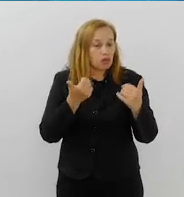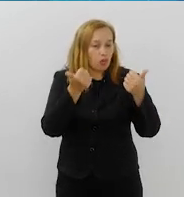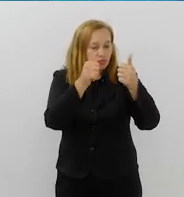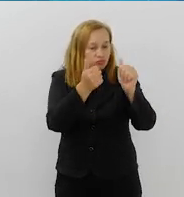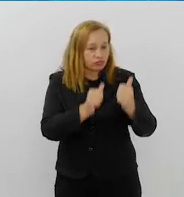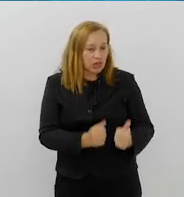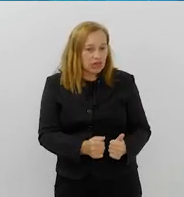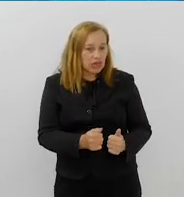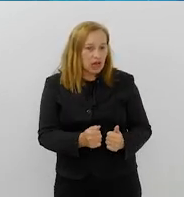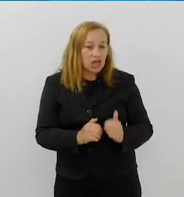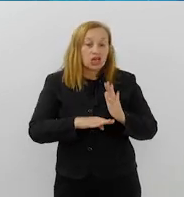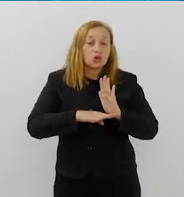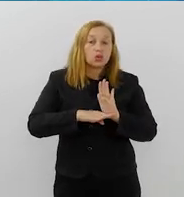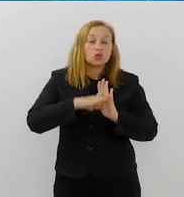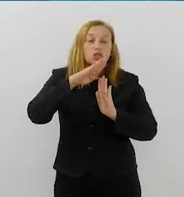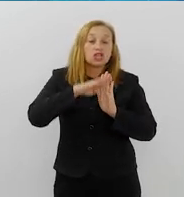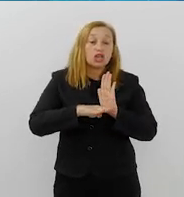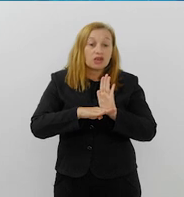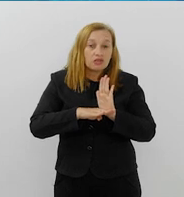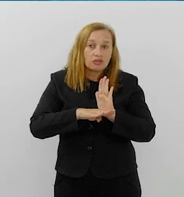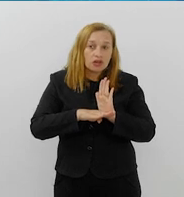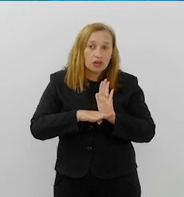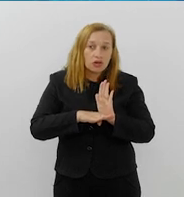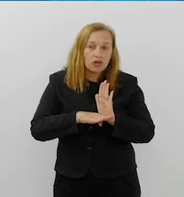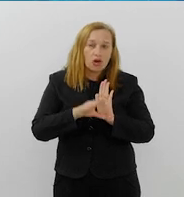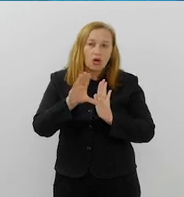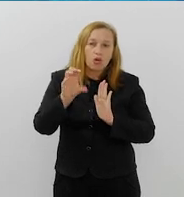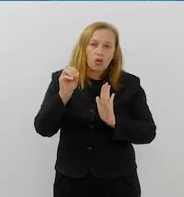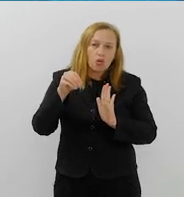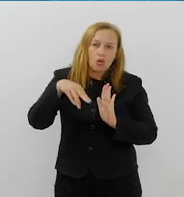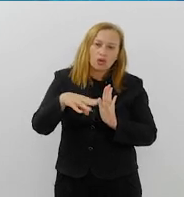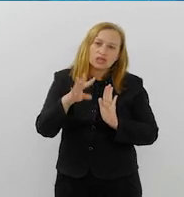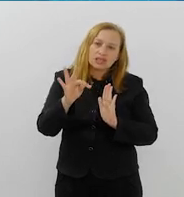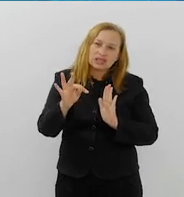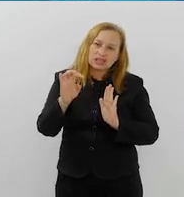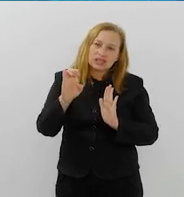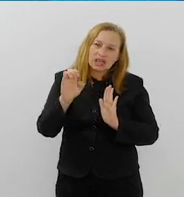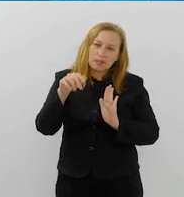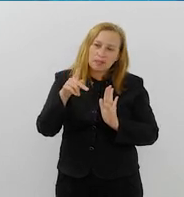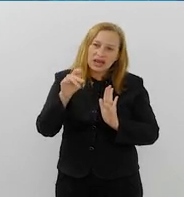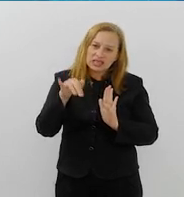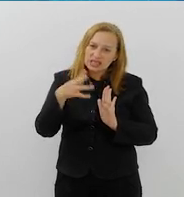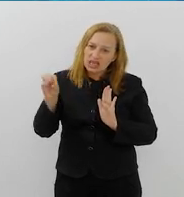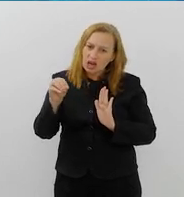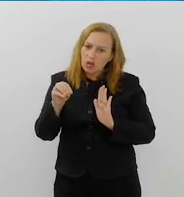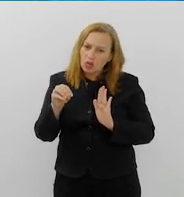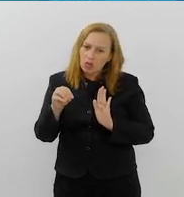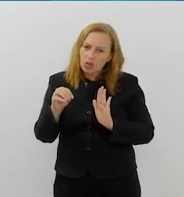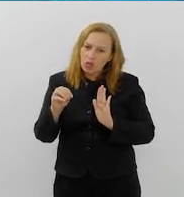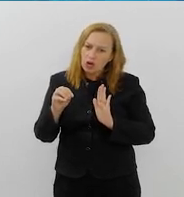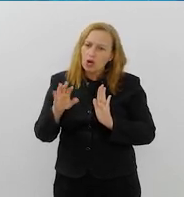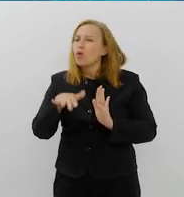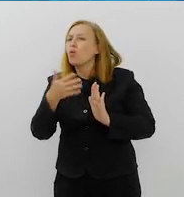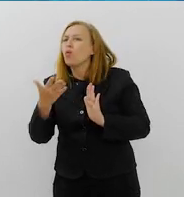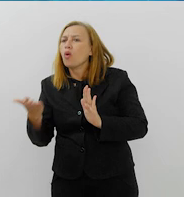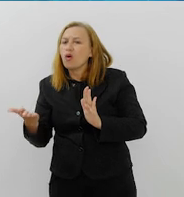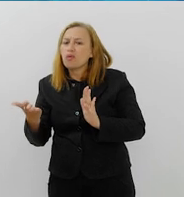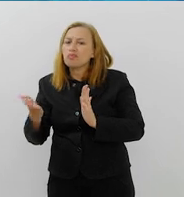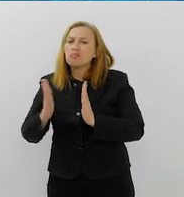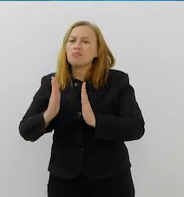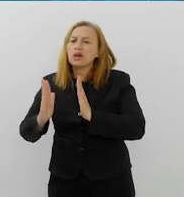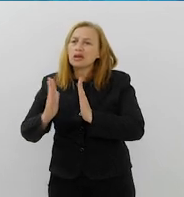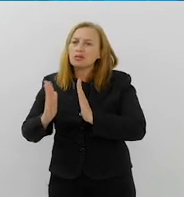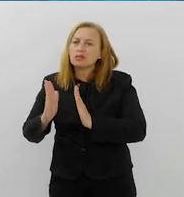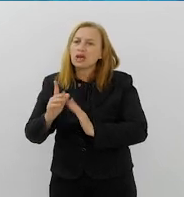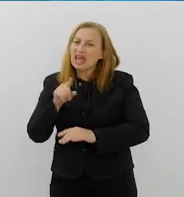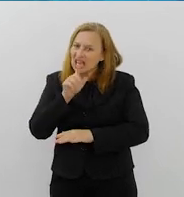De ver que nível de consciência ele está. Ele já está numa pré-contemplação? Ele foi para a etapa da contemplação? Ele